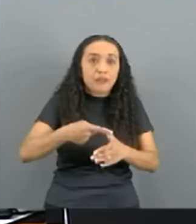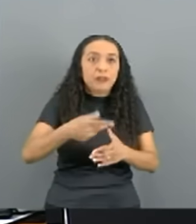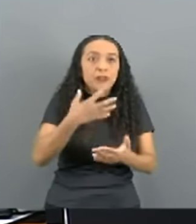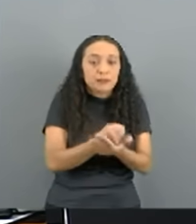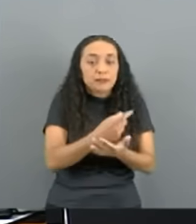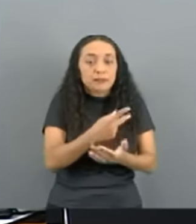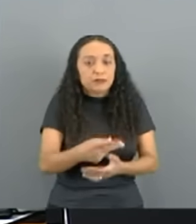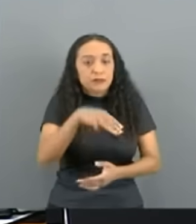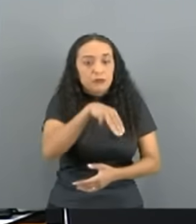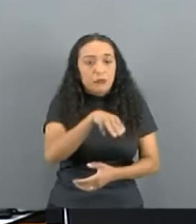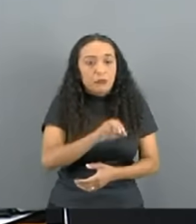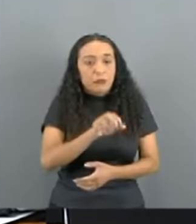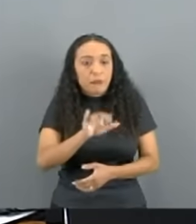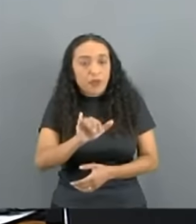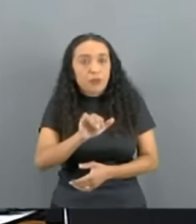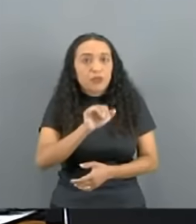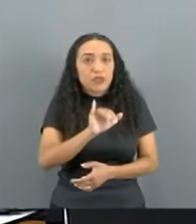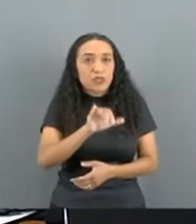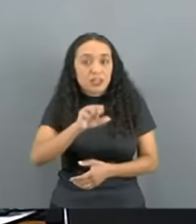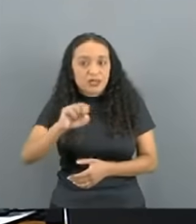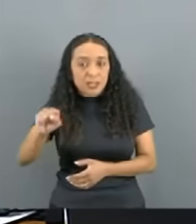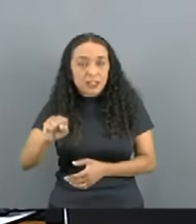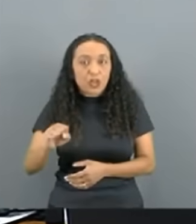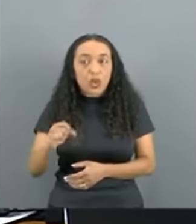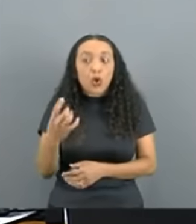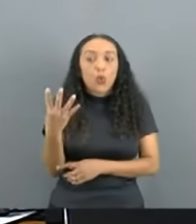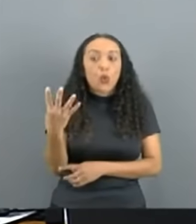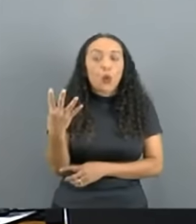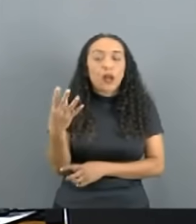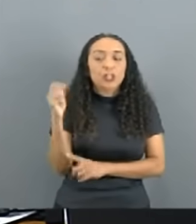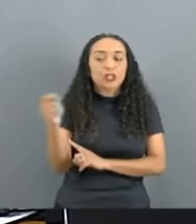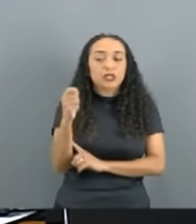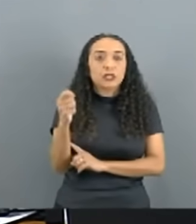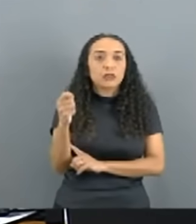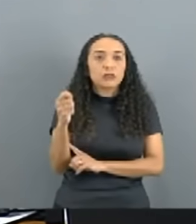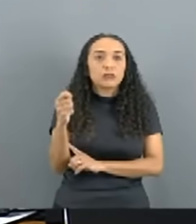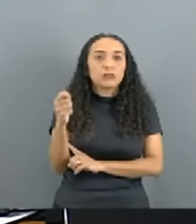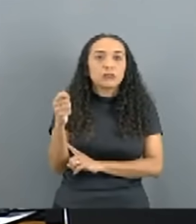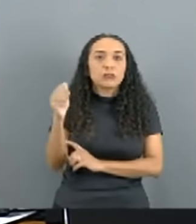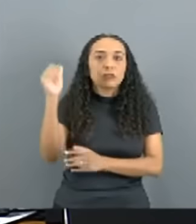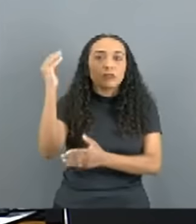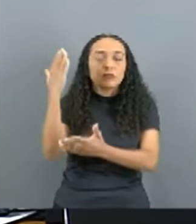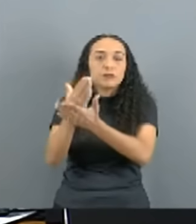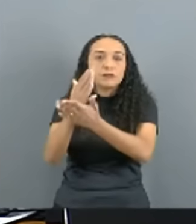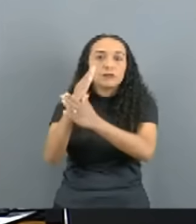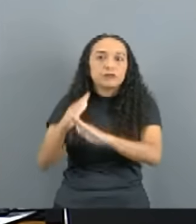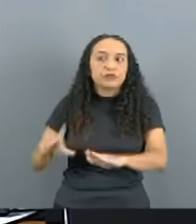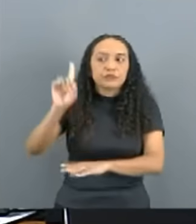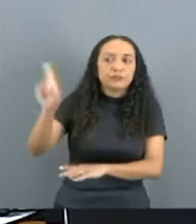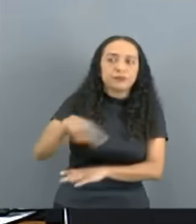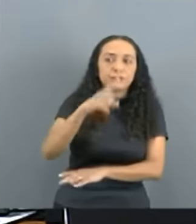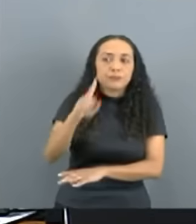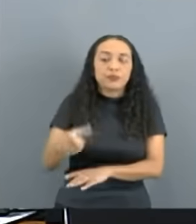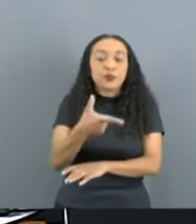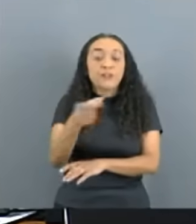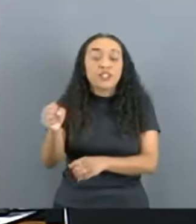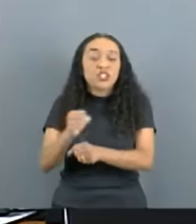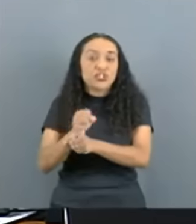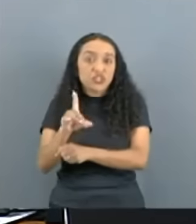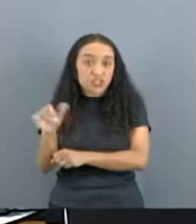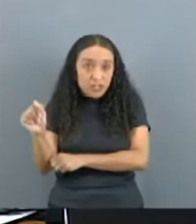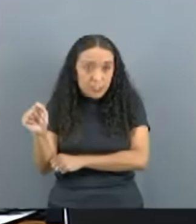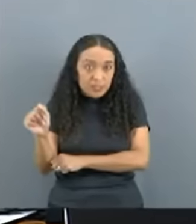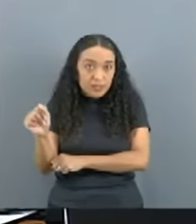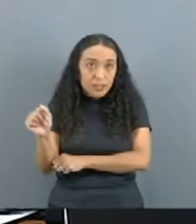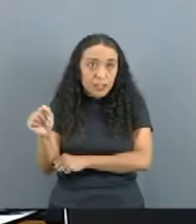INSS, 4 associações foram suspensas em 20 dias. Os convênios foram cancelados